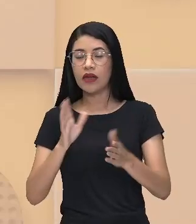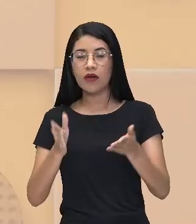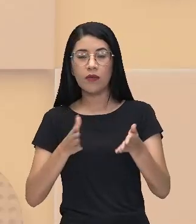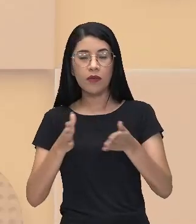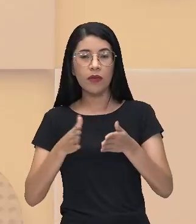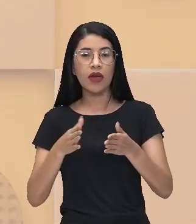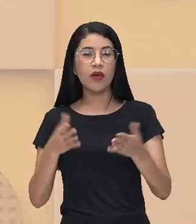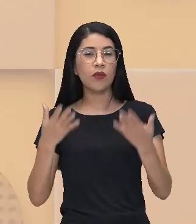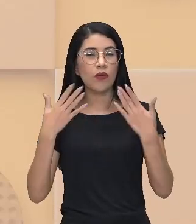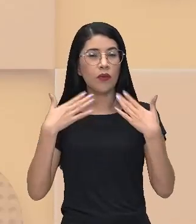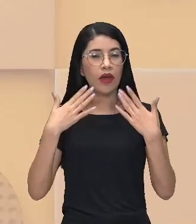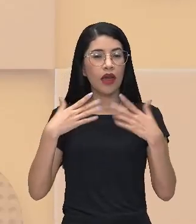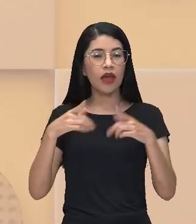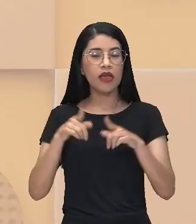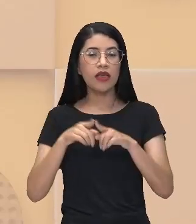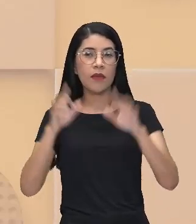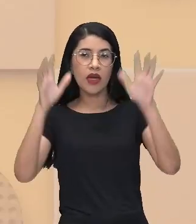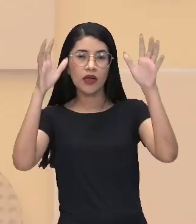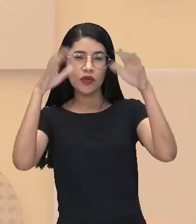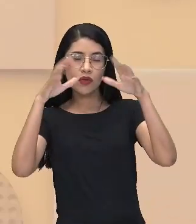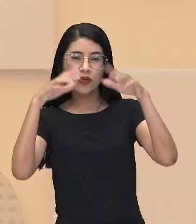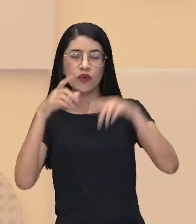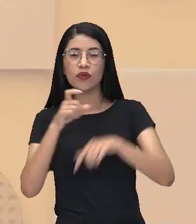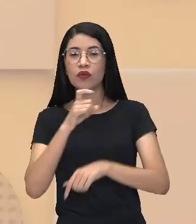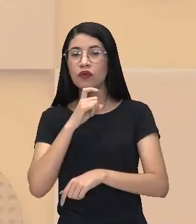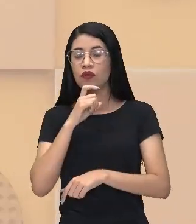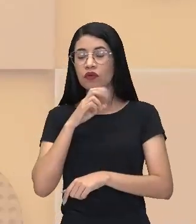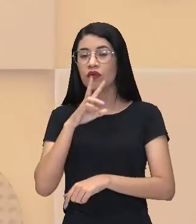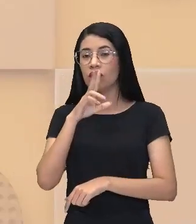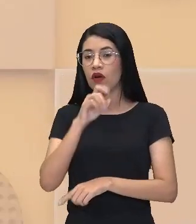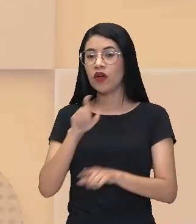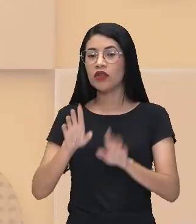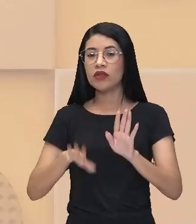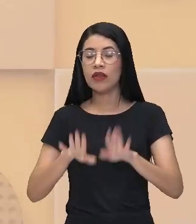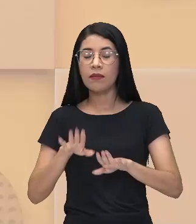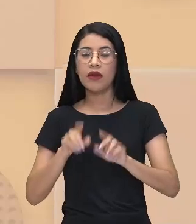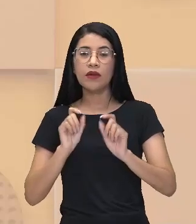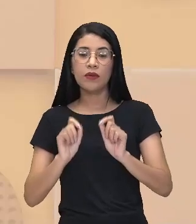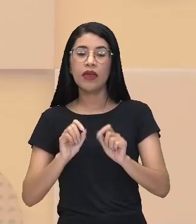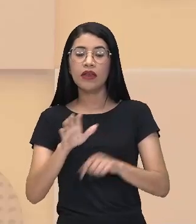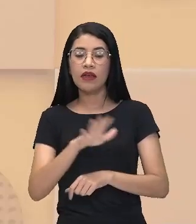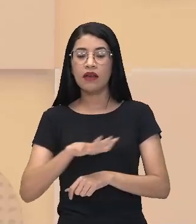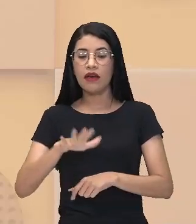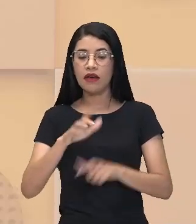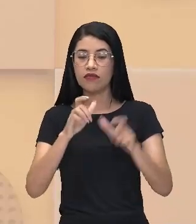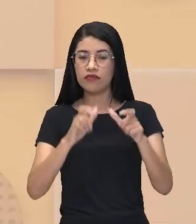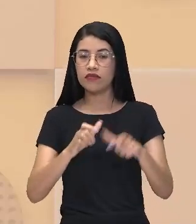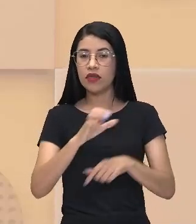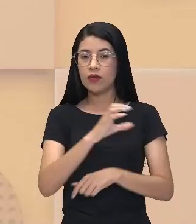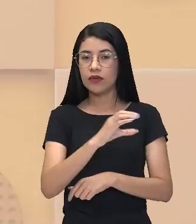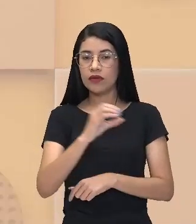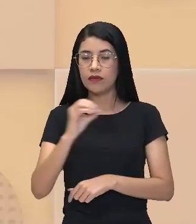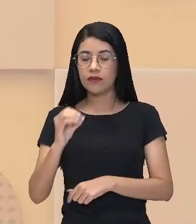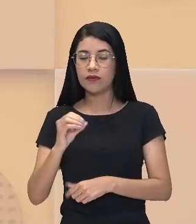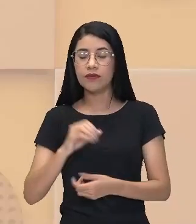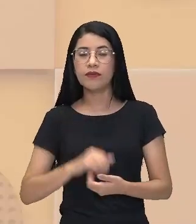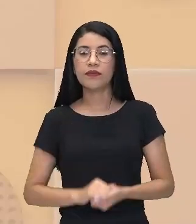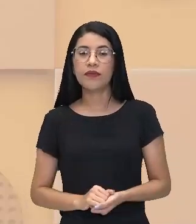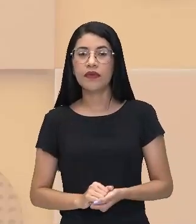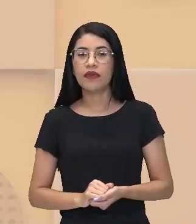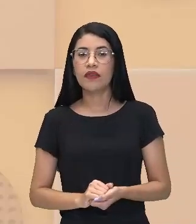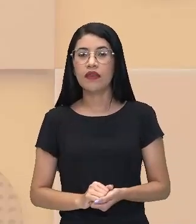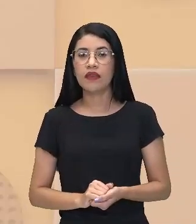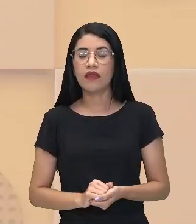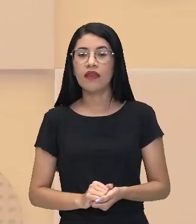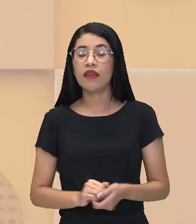aos invernos secos, né, desse clima tropical lá do centro-oeste. Nós temos